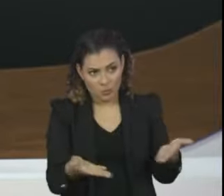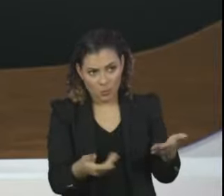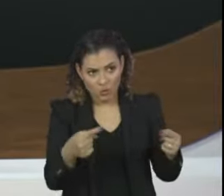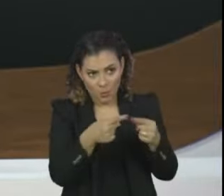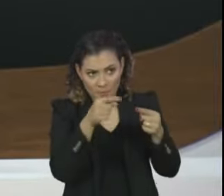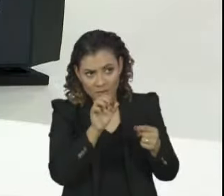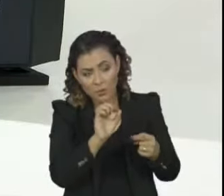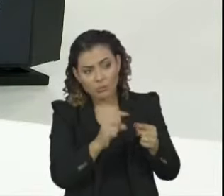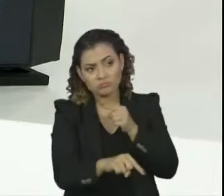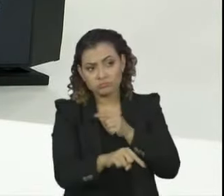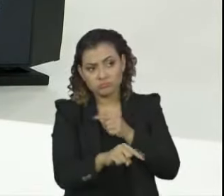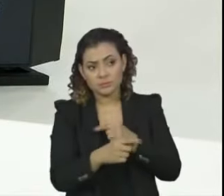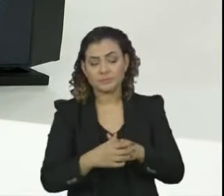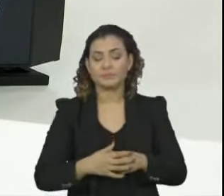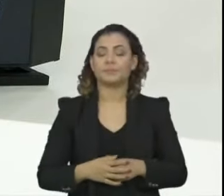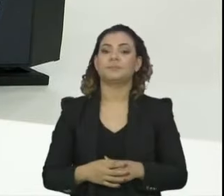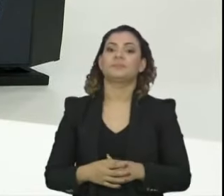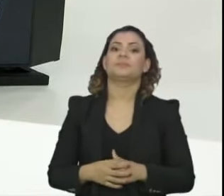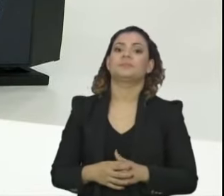que nós estamos vivendo